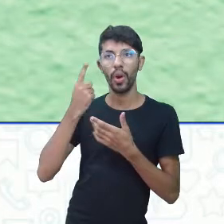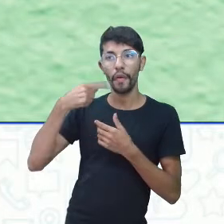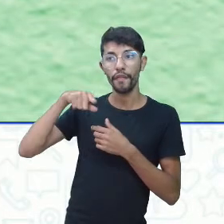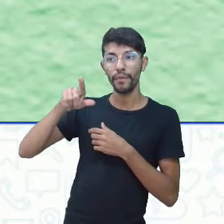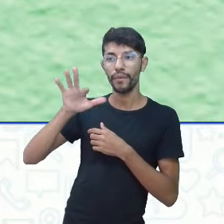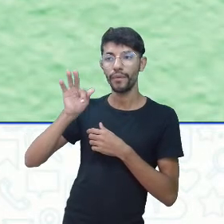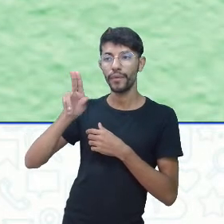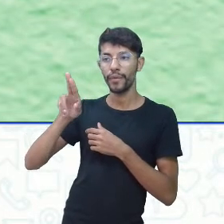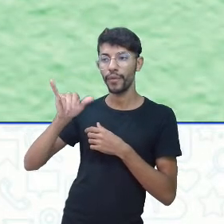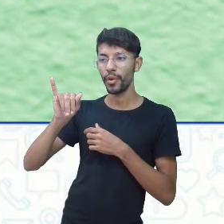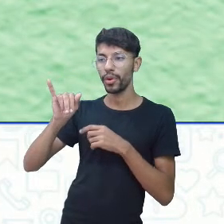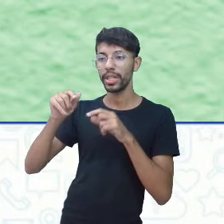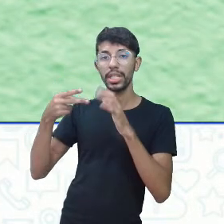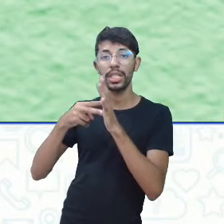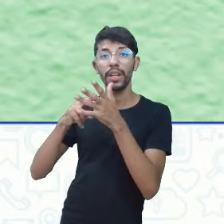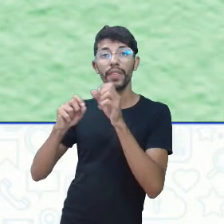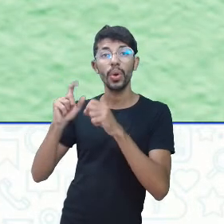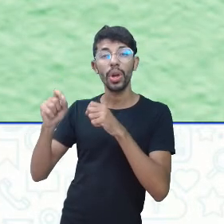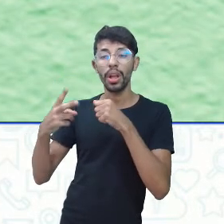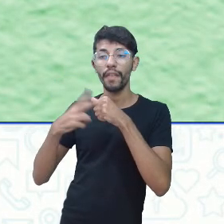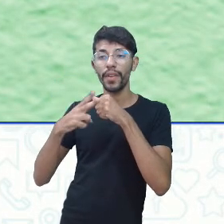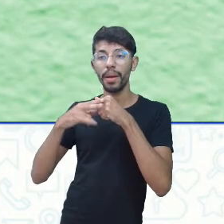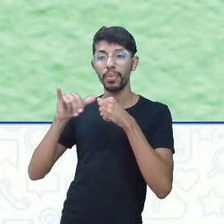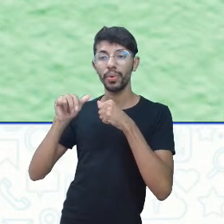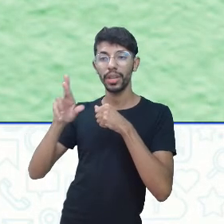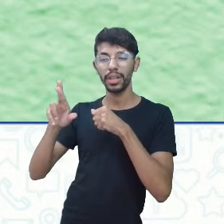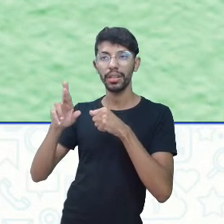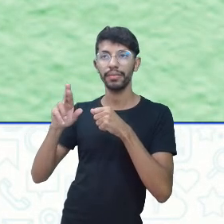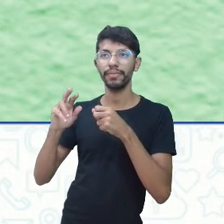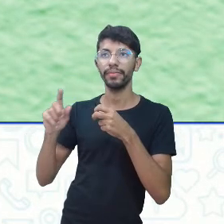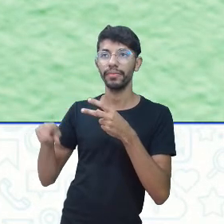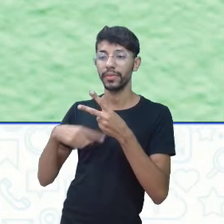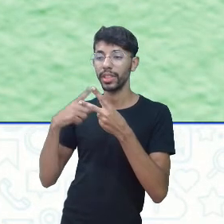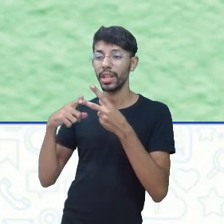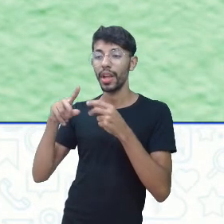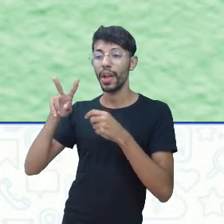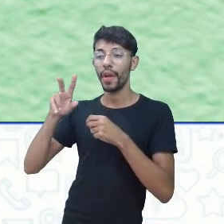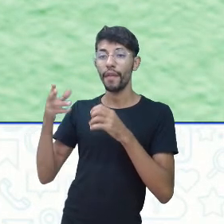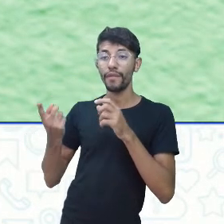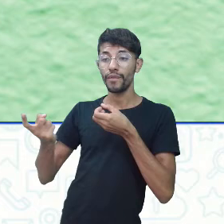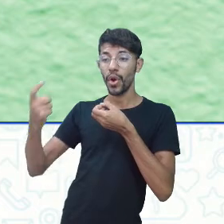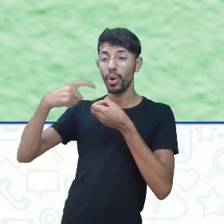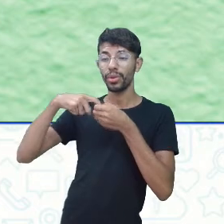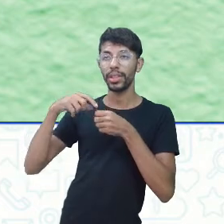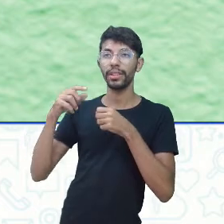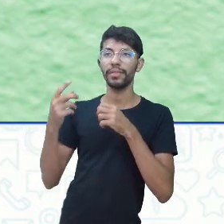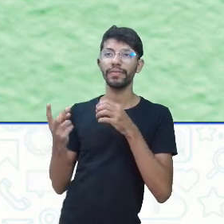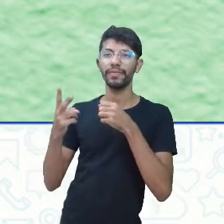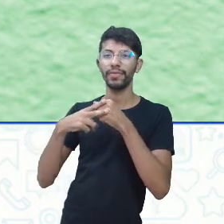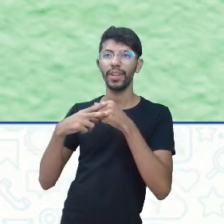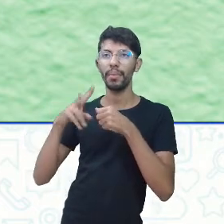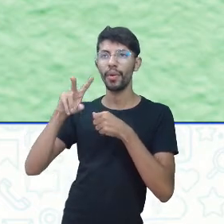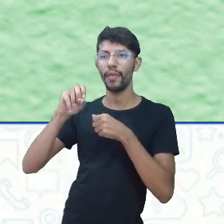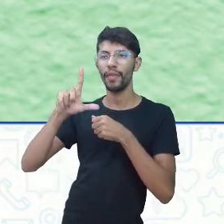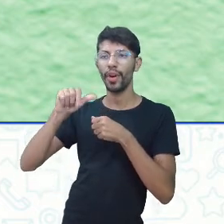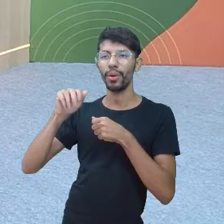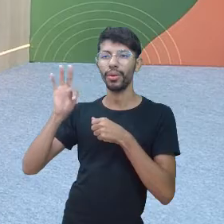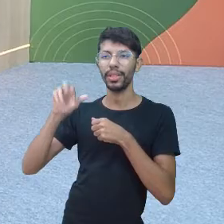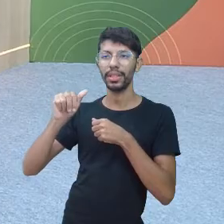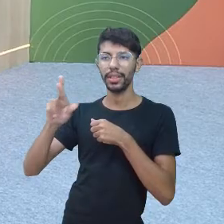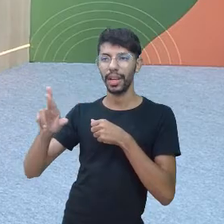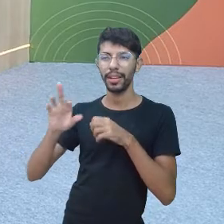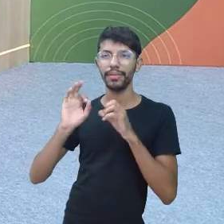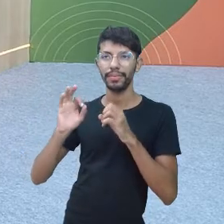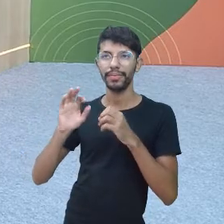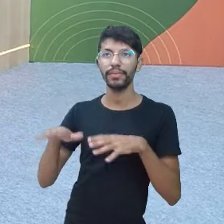ações separadas, mas eu tenho aí o uso da conjunção mais, que é contrastiva, tá certo? E por último, eu tenho